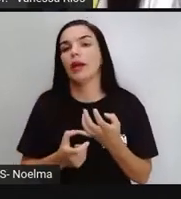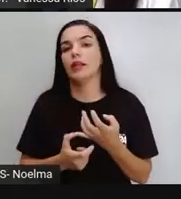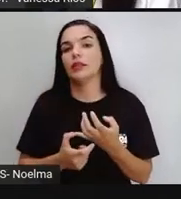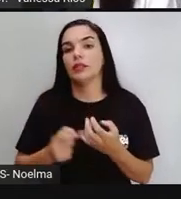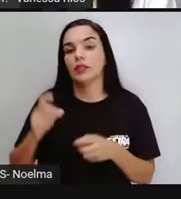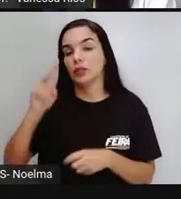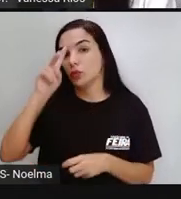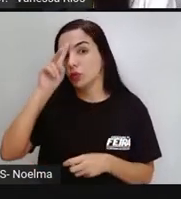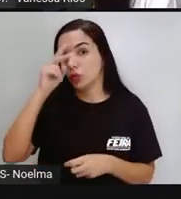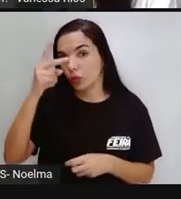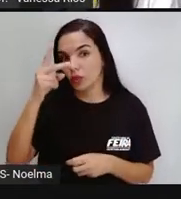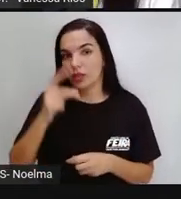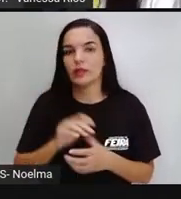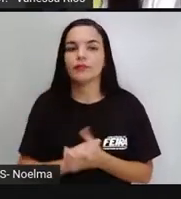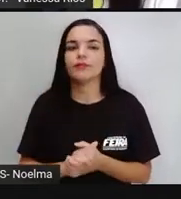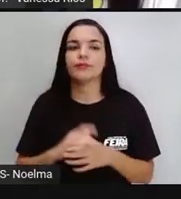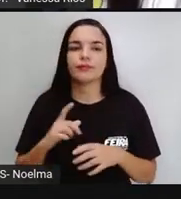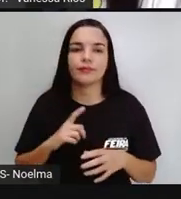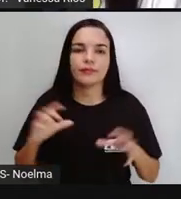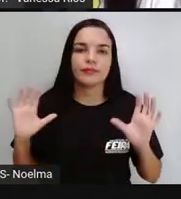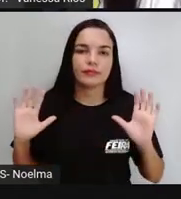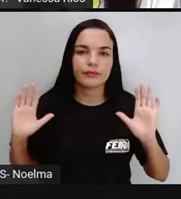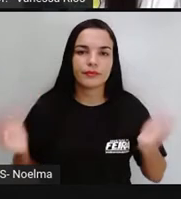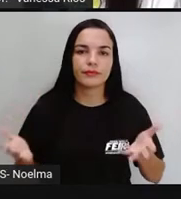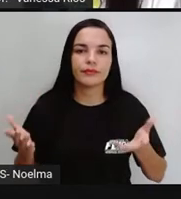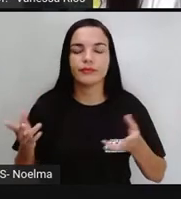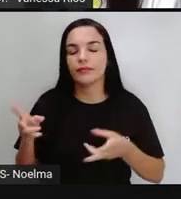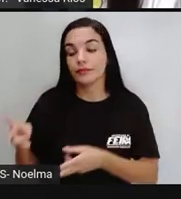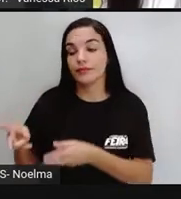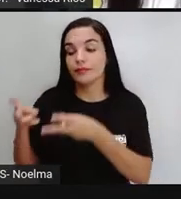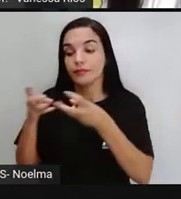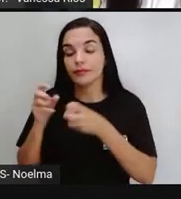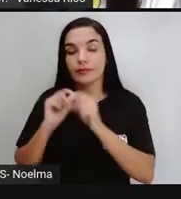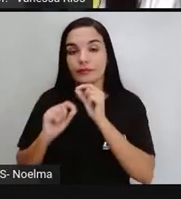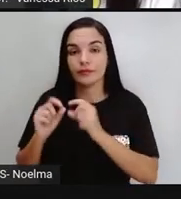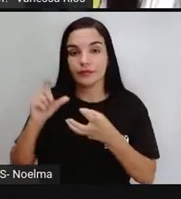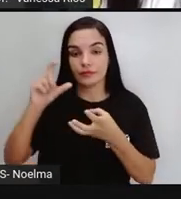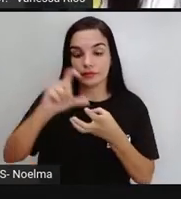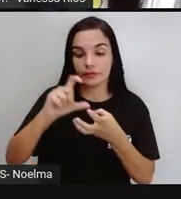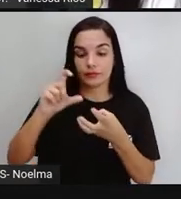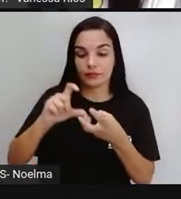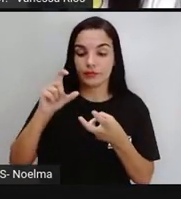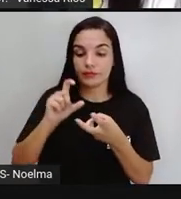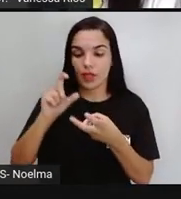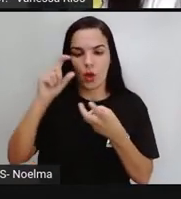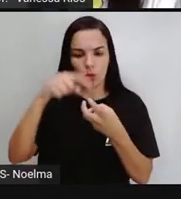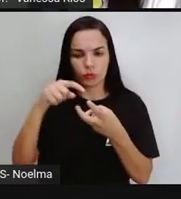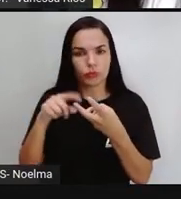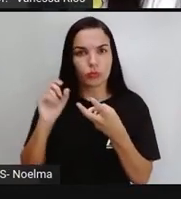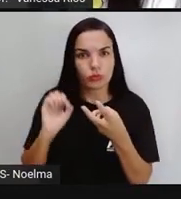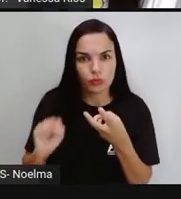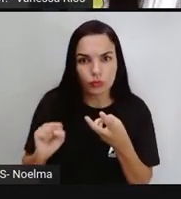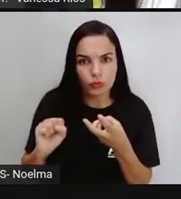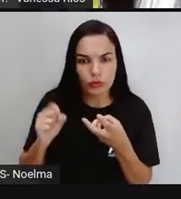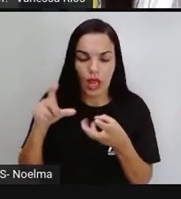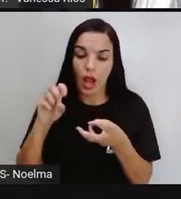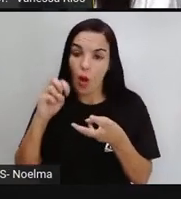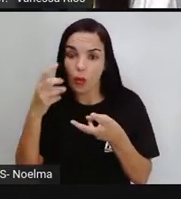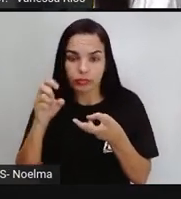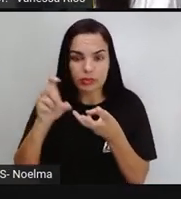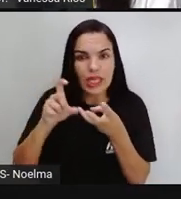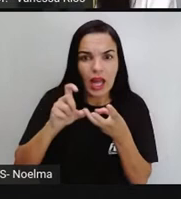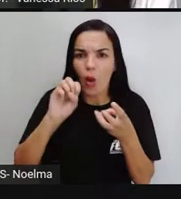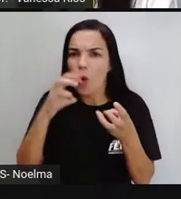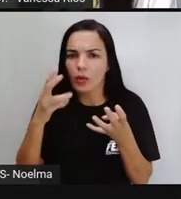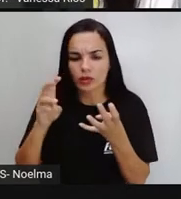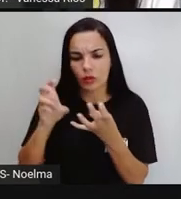ou mais sílabas, é possível perceber que há uma sílaba de maior intensidade sonora do que as